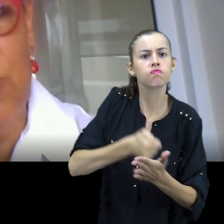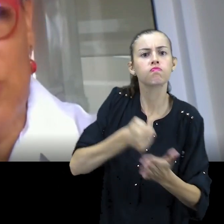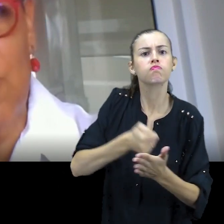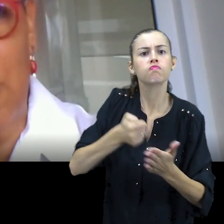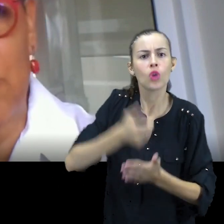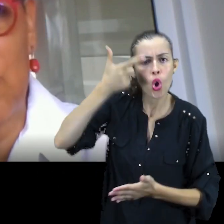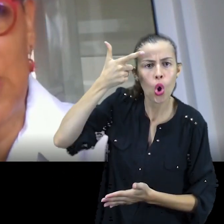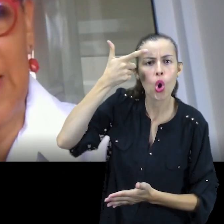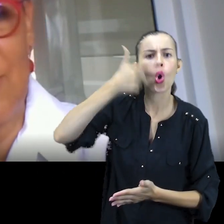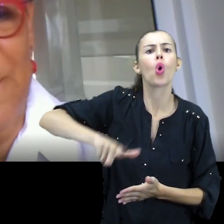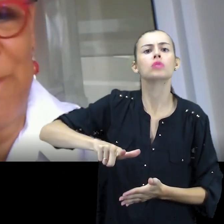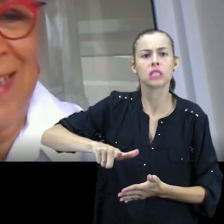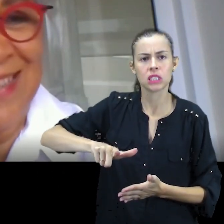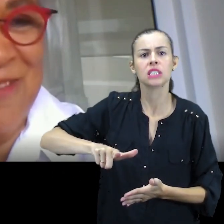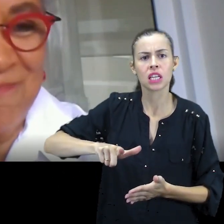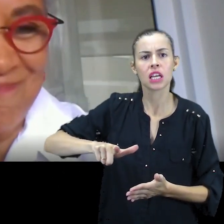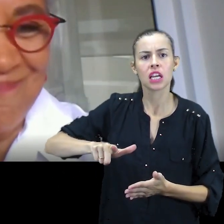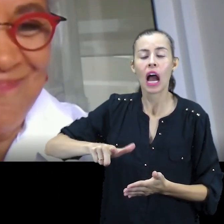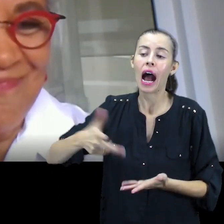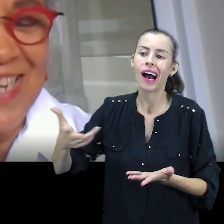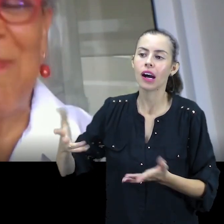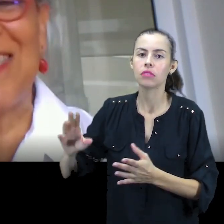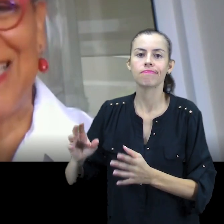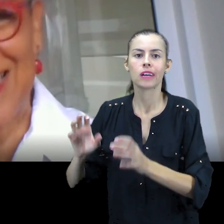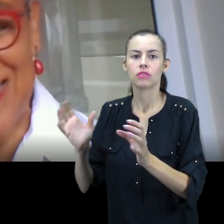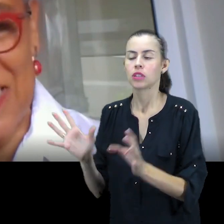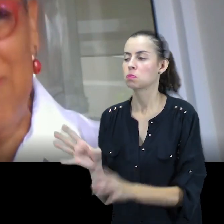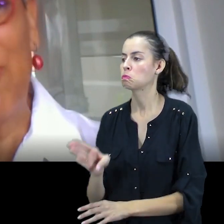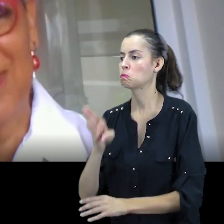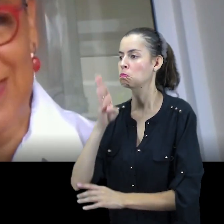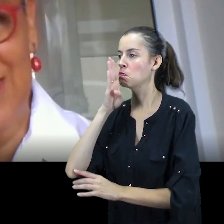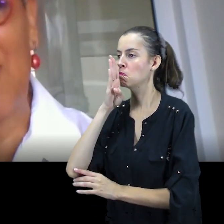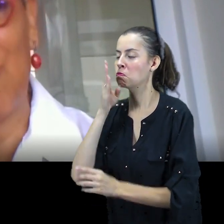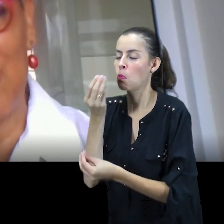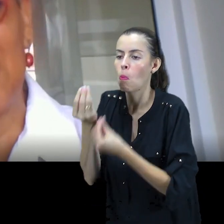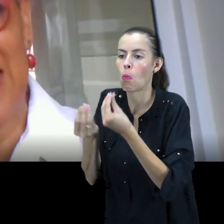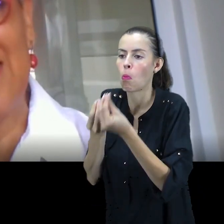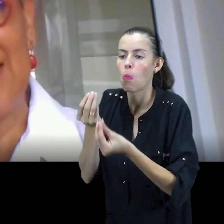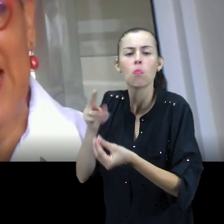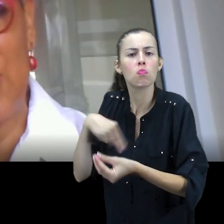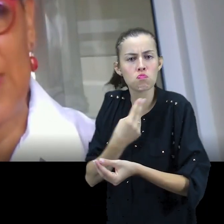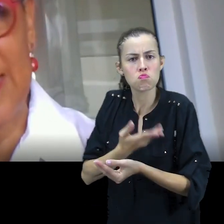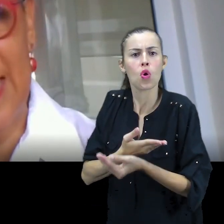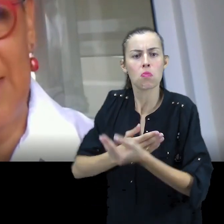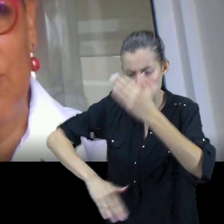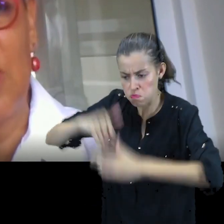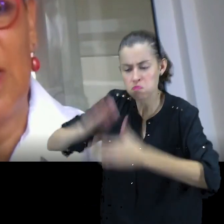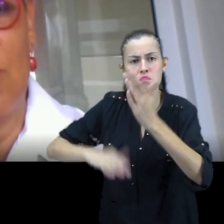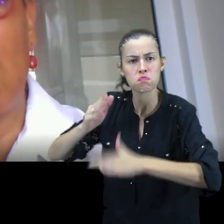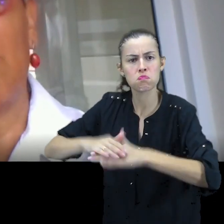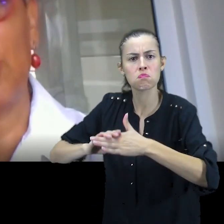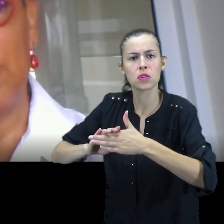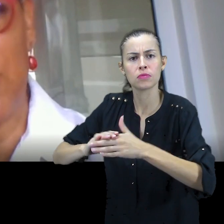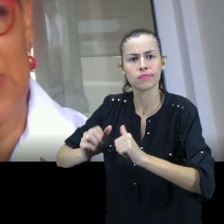lutarem por seus próprios direitos. Então, imagina que dia importante é hoje, né, esse 10 de dezembro,